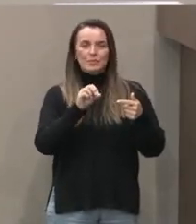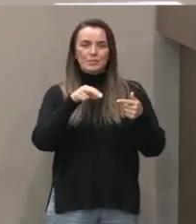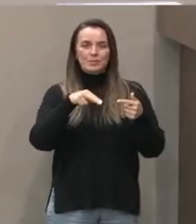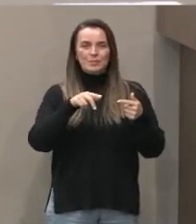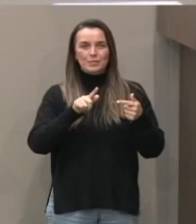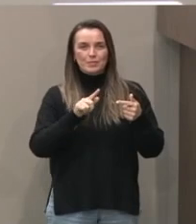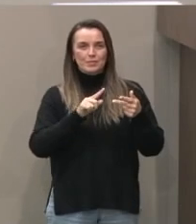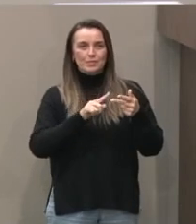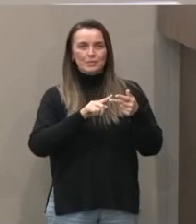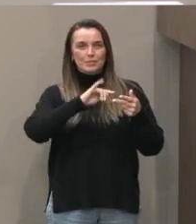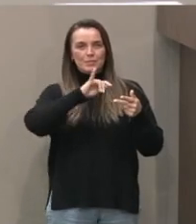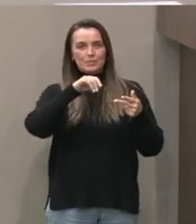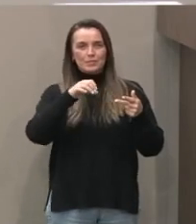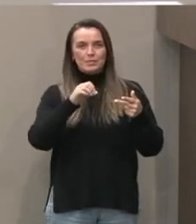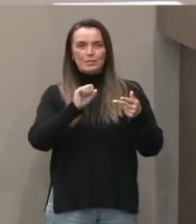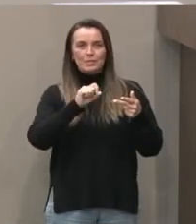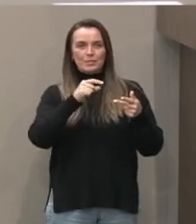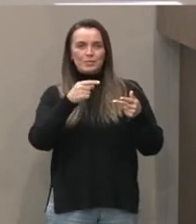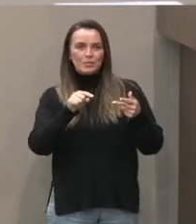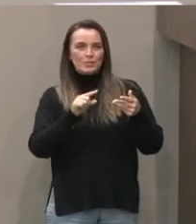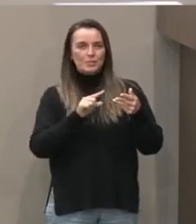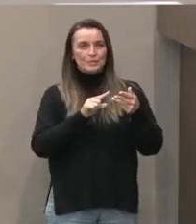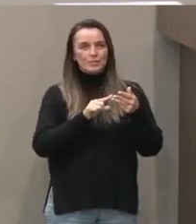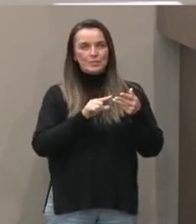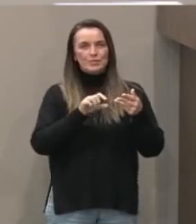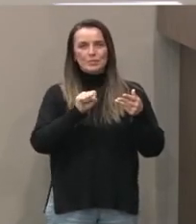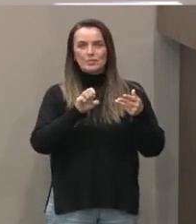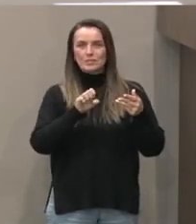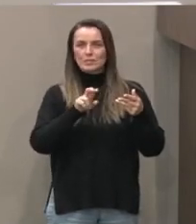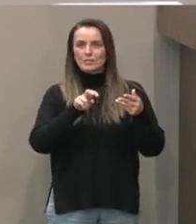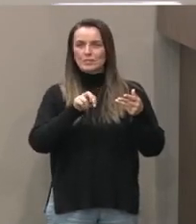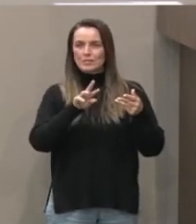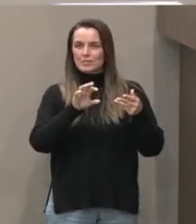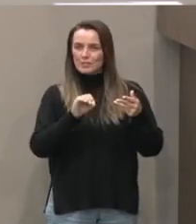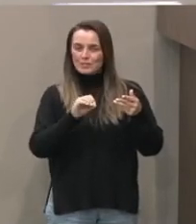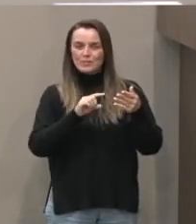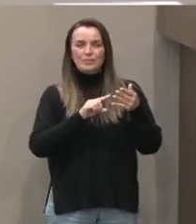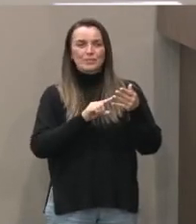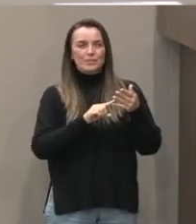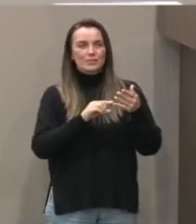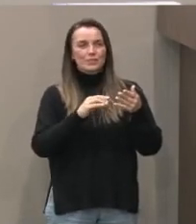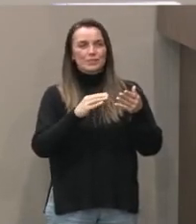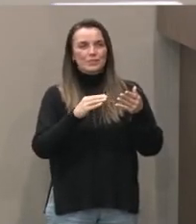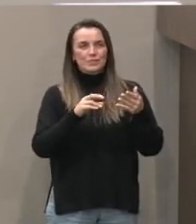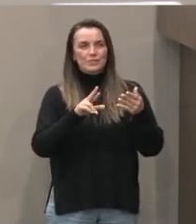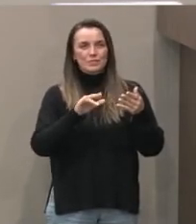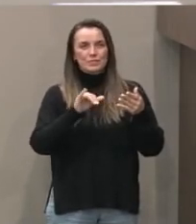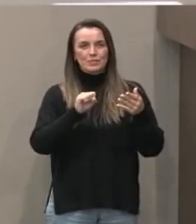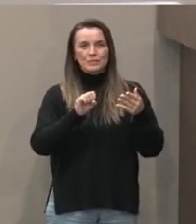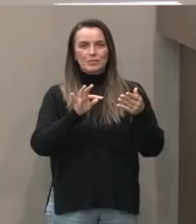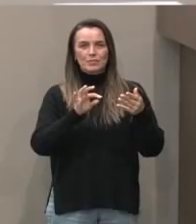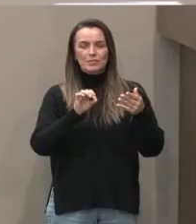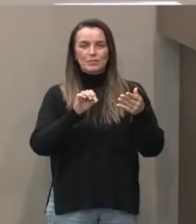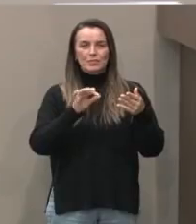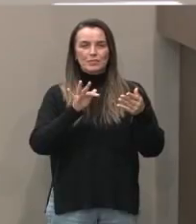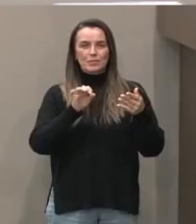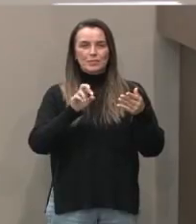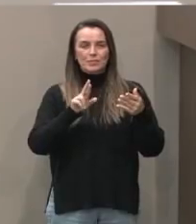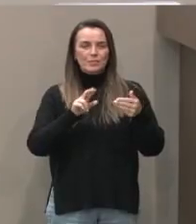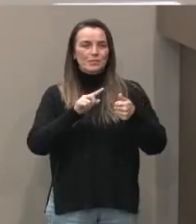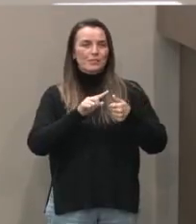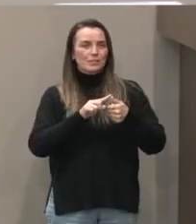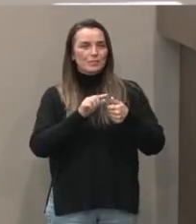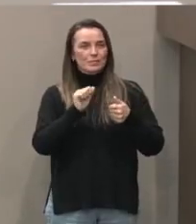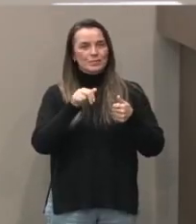Arthur, Luiz Henrique Silva, Antônio Severo, meu amigo, Christopher Stoffel, André Hubner,